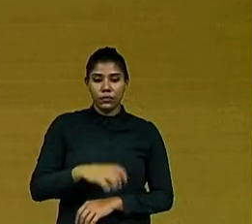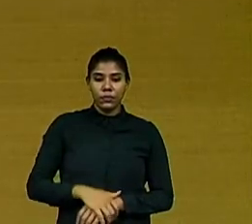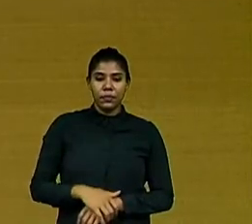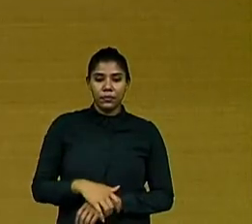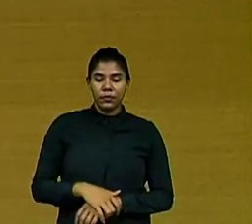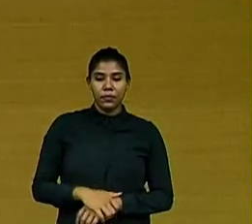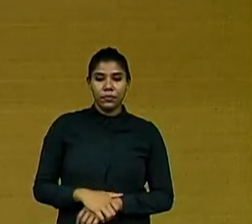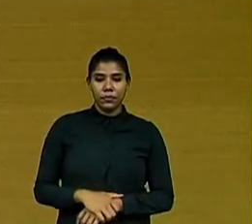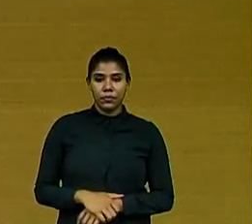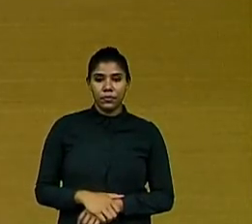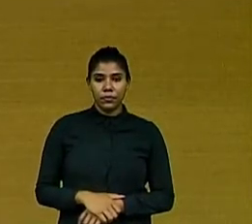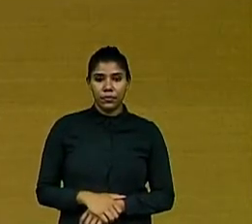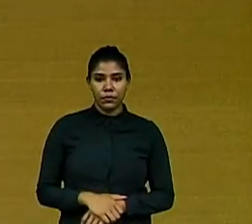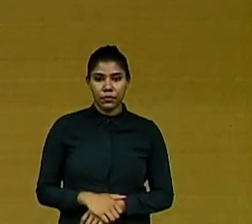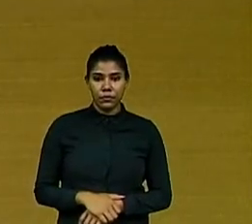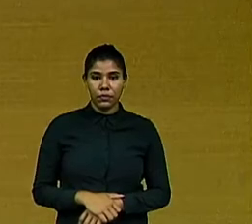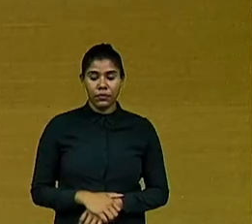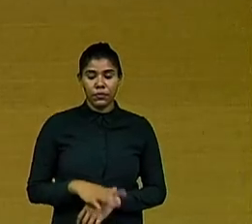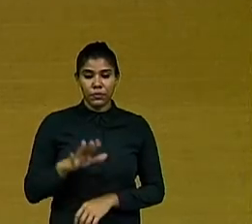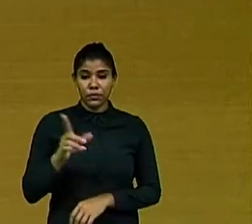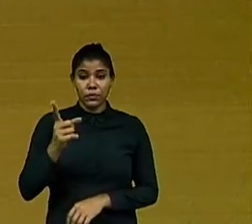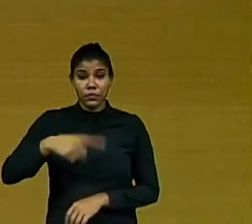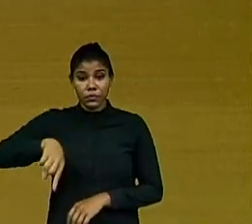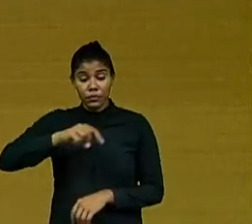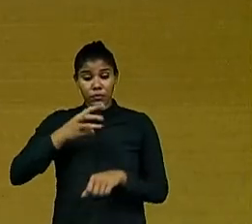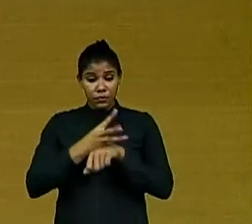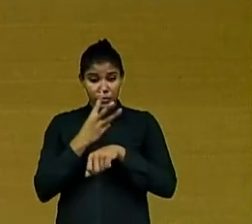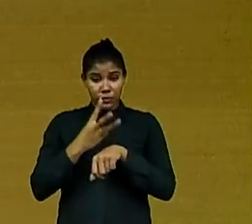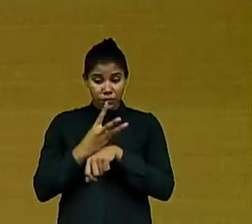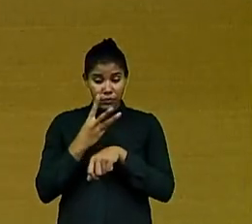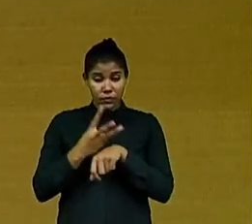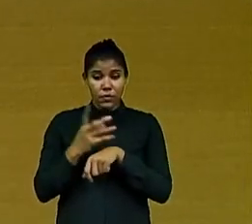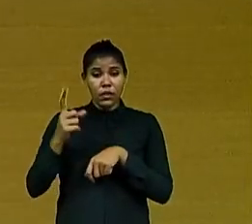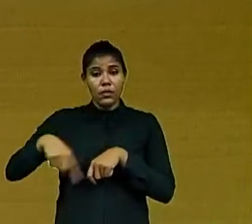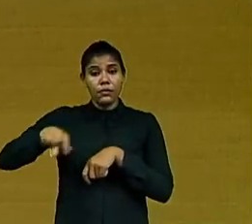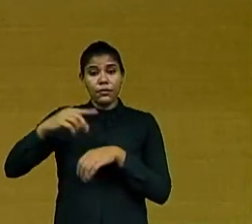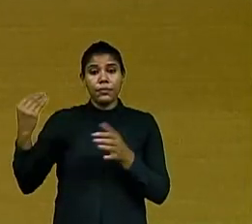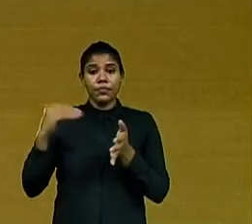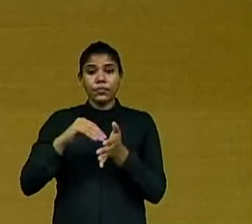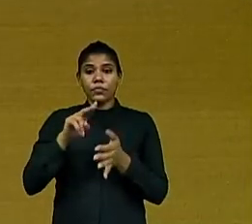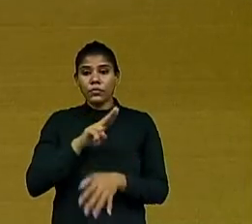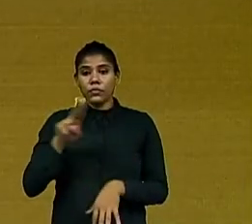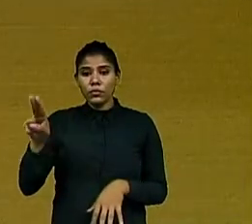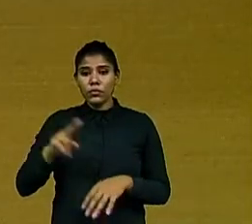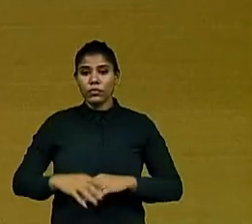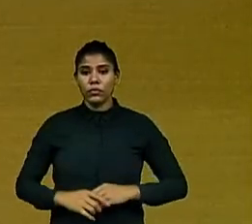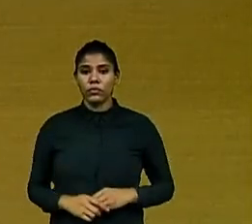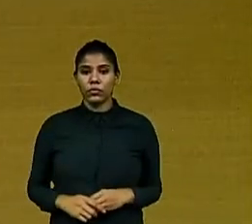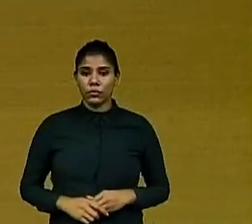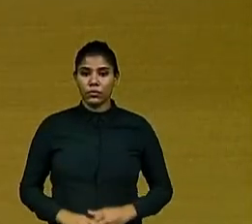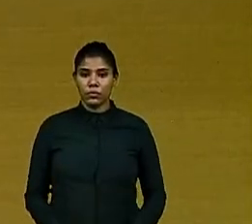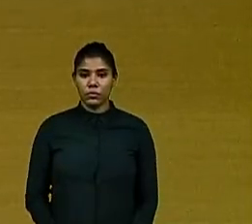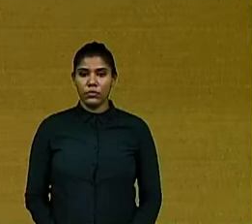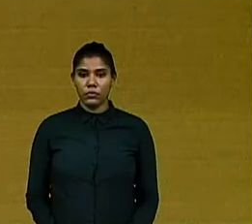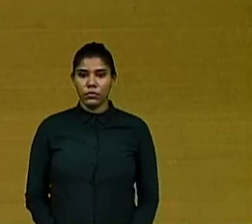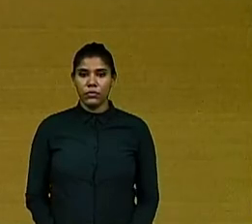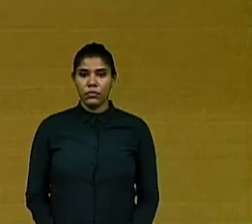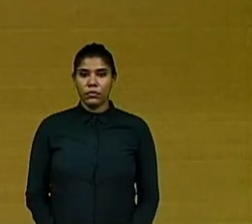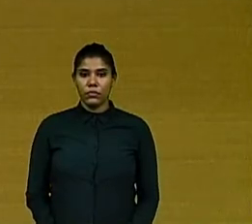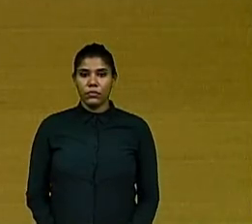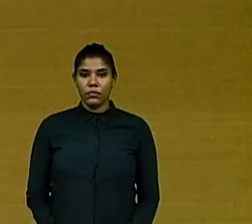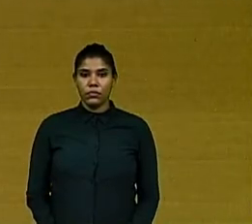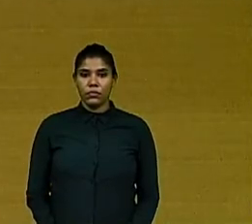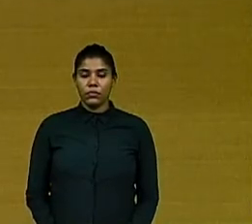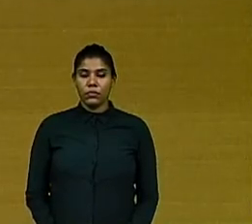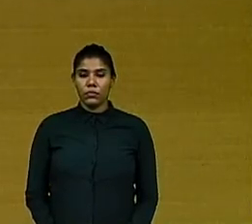9898125-7919 gente dá um oi para o Zap bota o nome lá ó tô dentro tô dentro